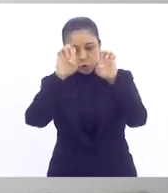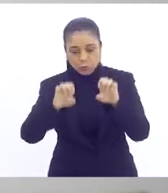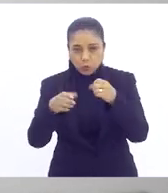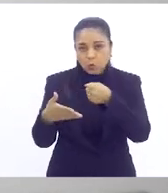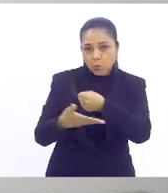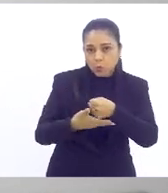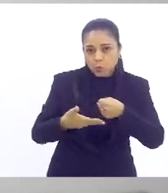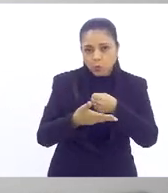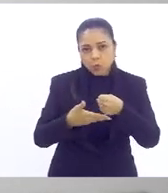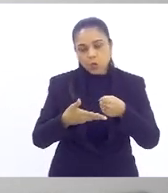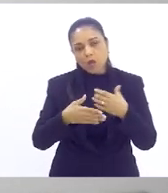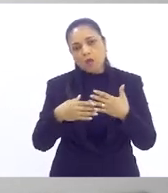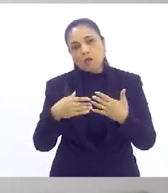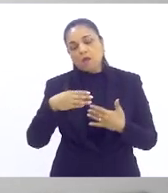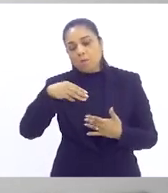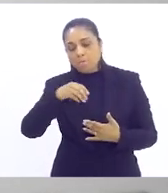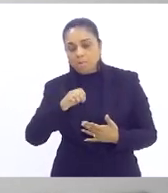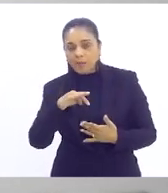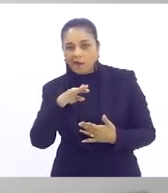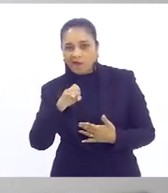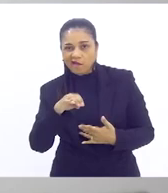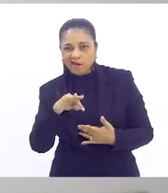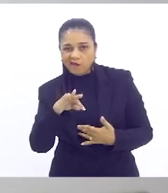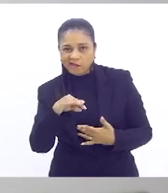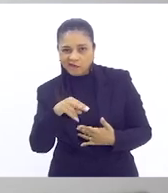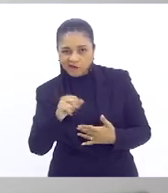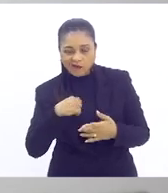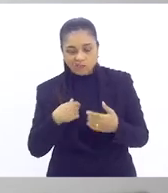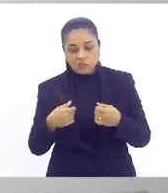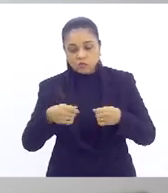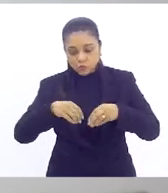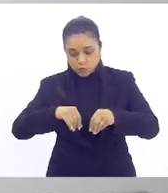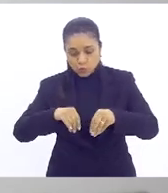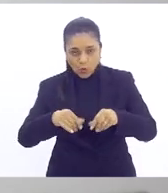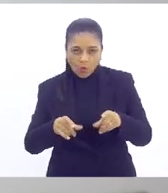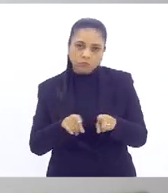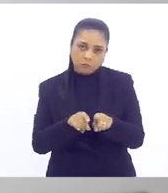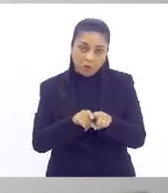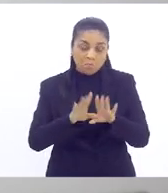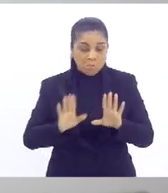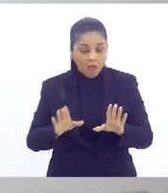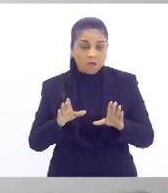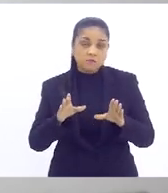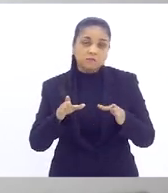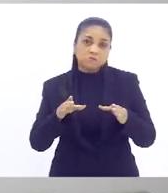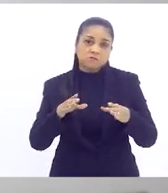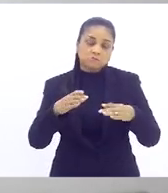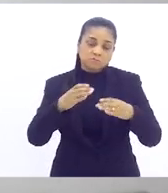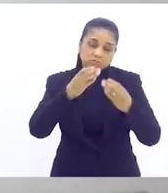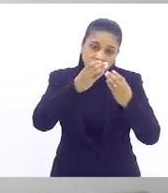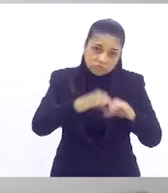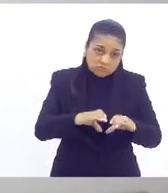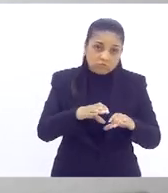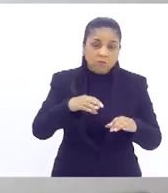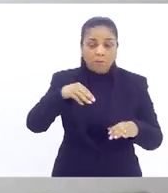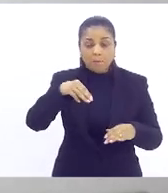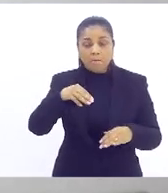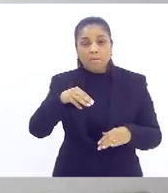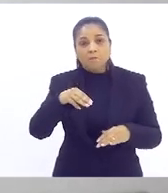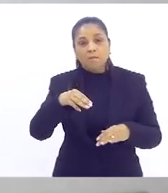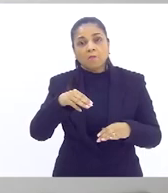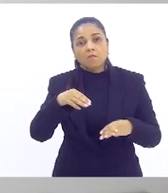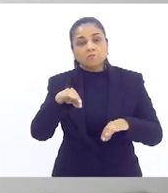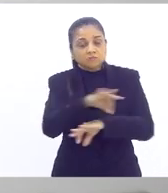mecânica do solo mas o CREA dele é de engenheiro civil e aí vai residir